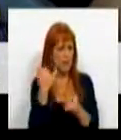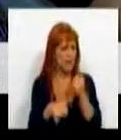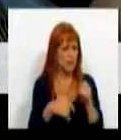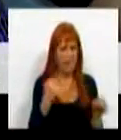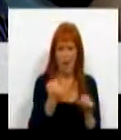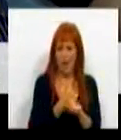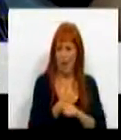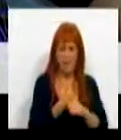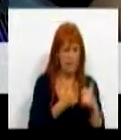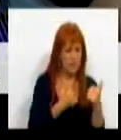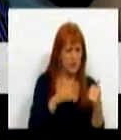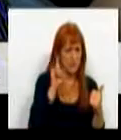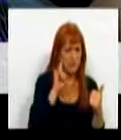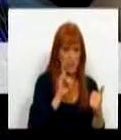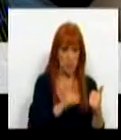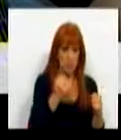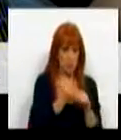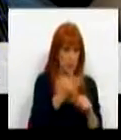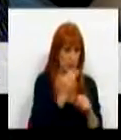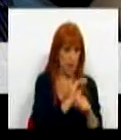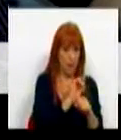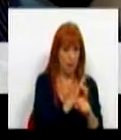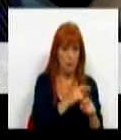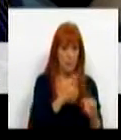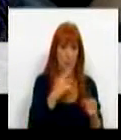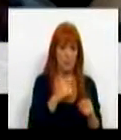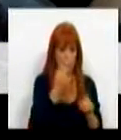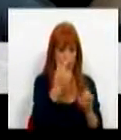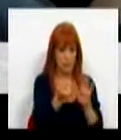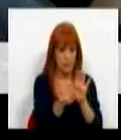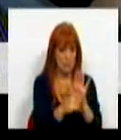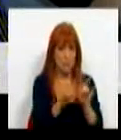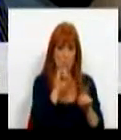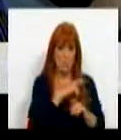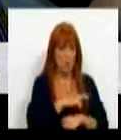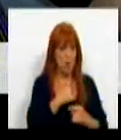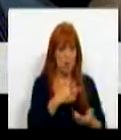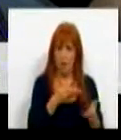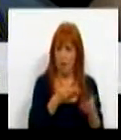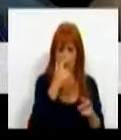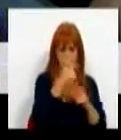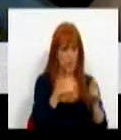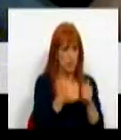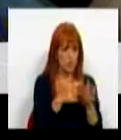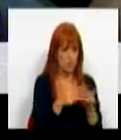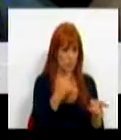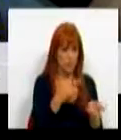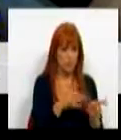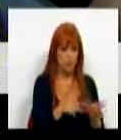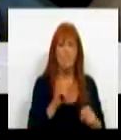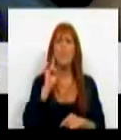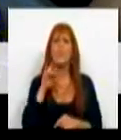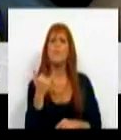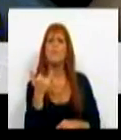a atividade principal, que é a atividade bancária, que volta aos depositantes, que também podem ser contribuintes, como é que isso foi dito. No